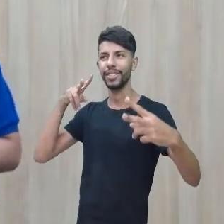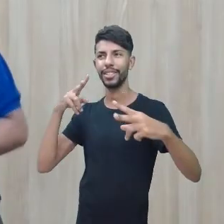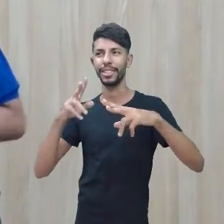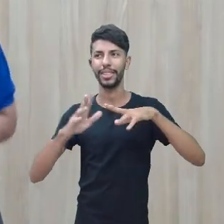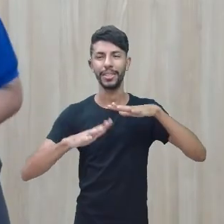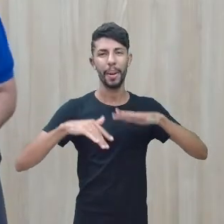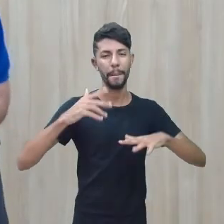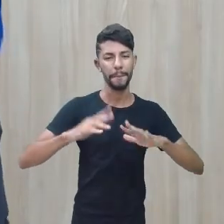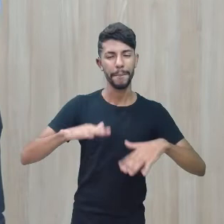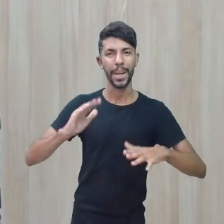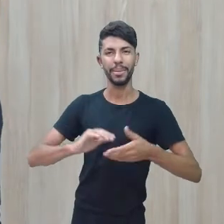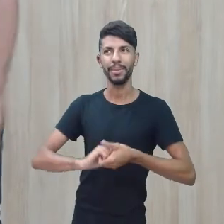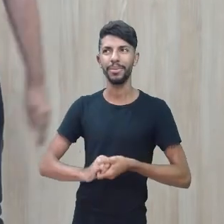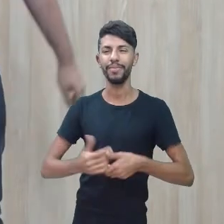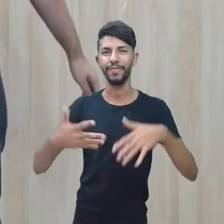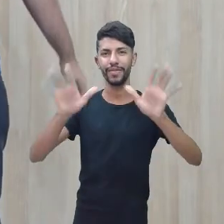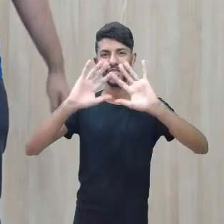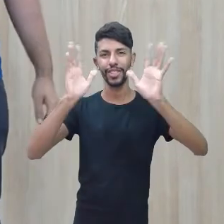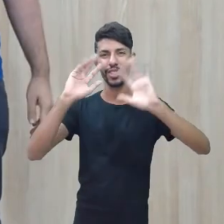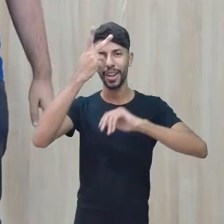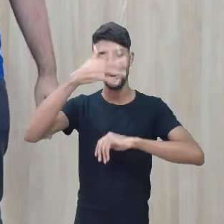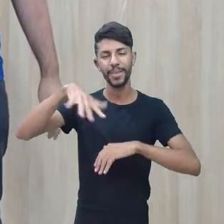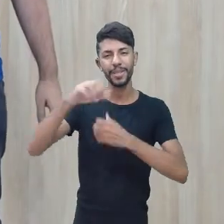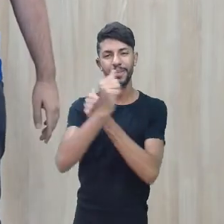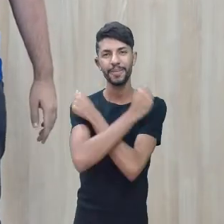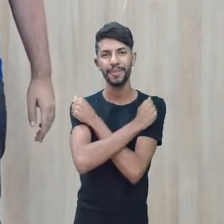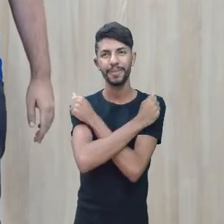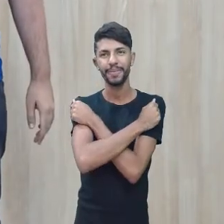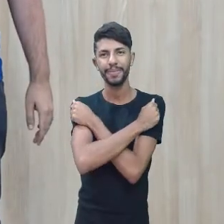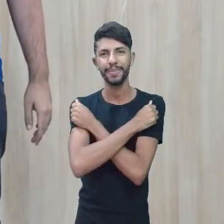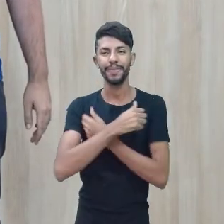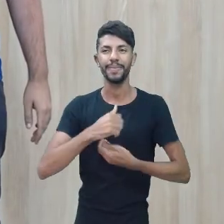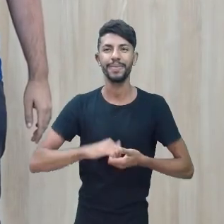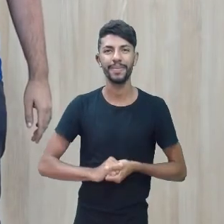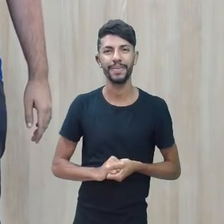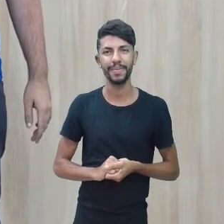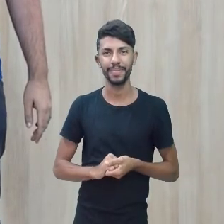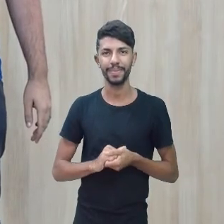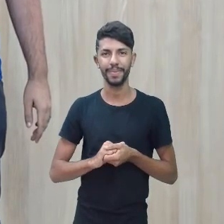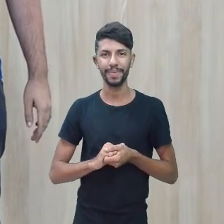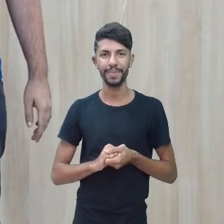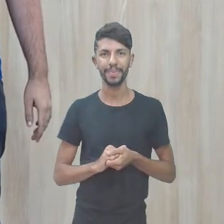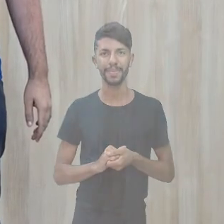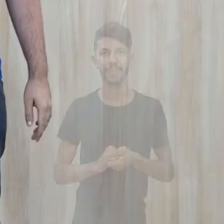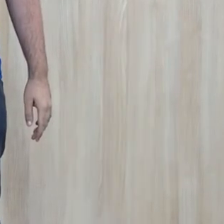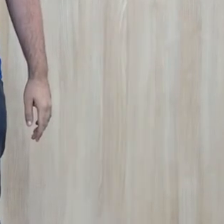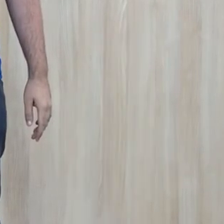escola digital. Tchau, gente. Forte abraço. Tchau.